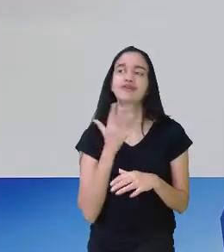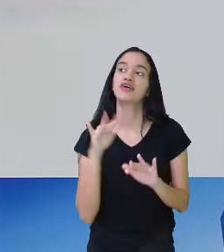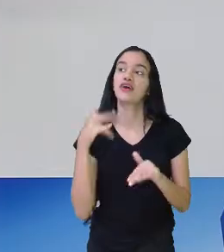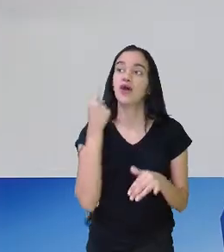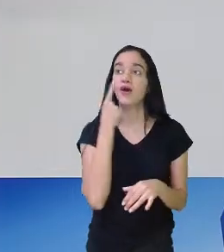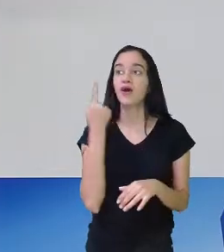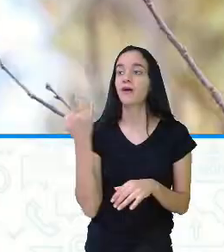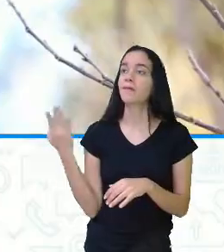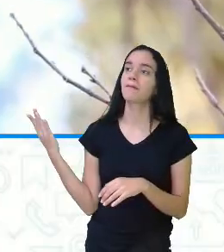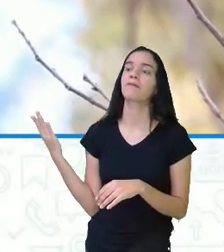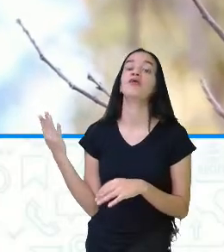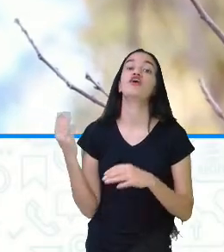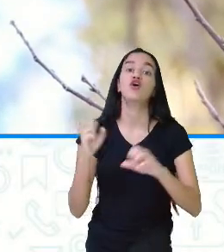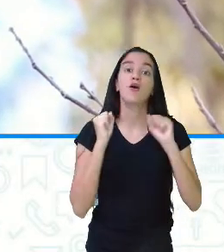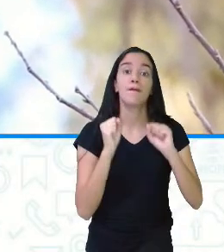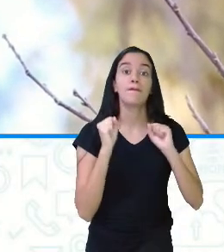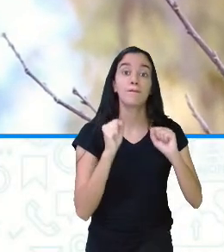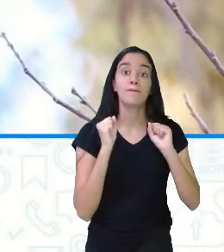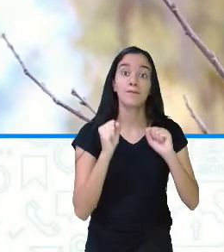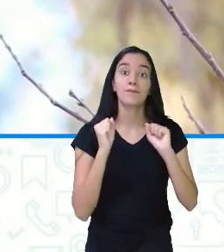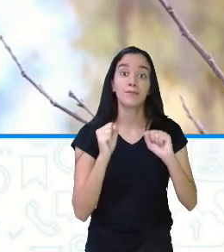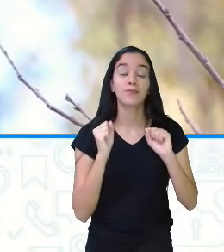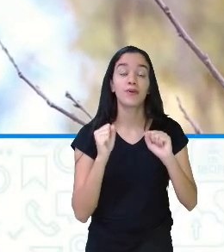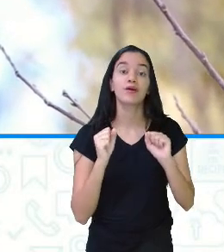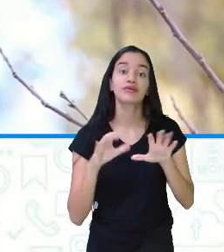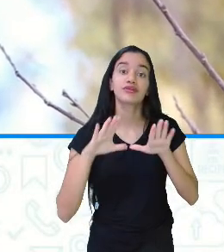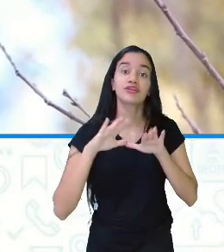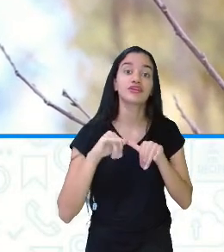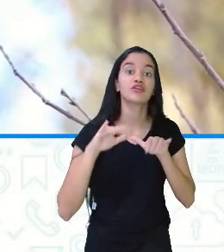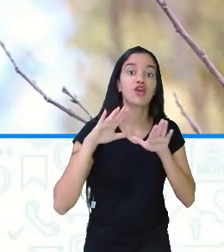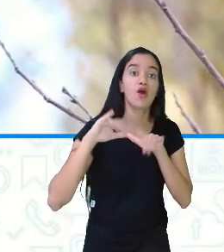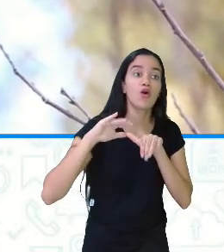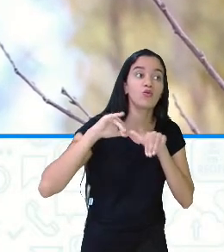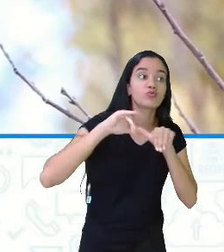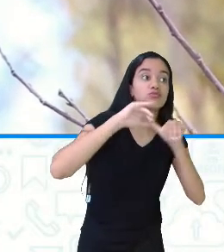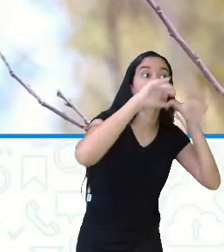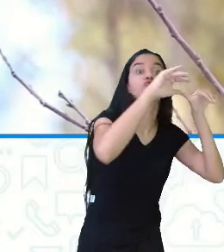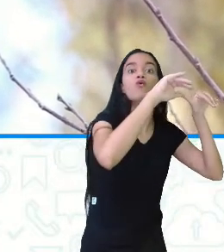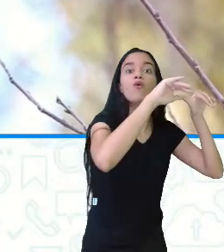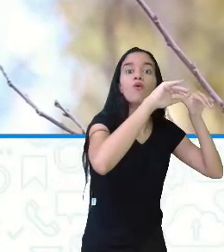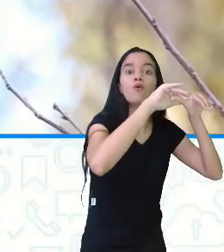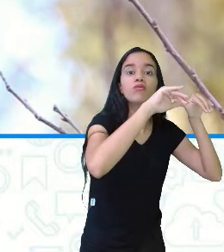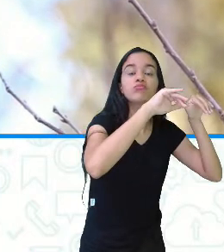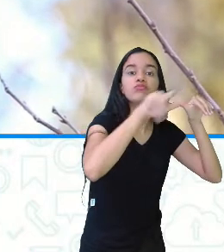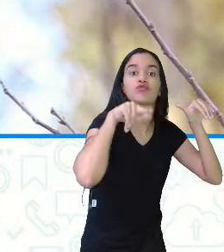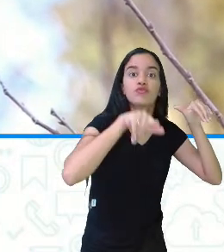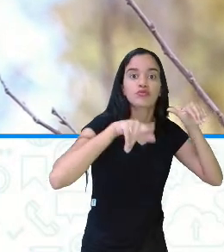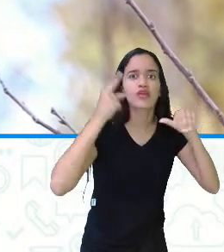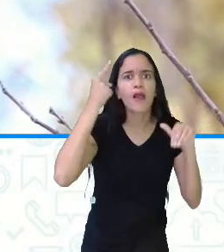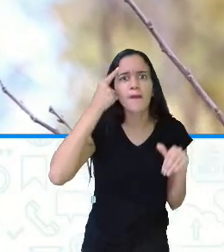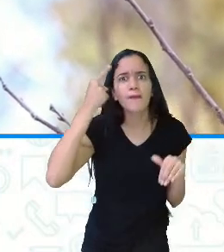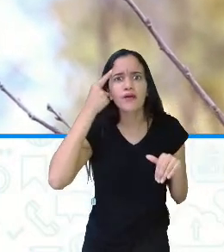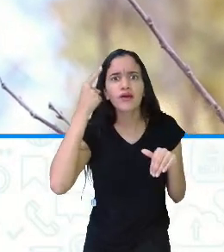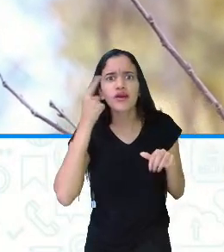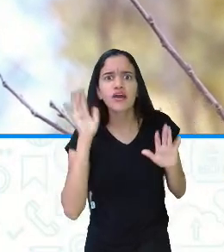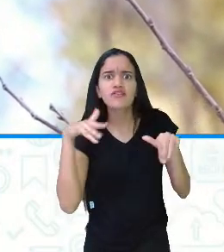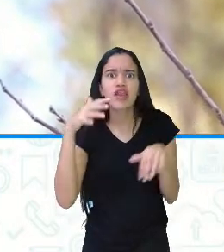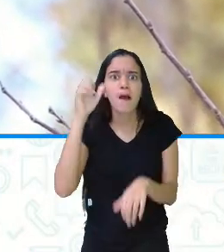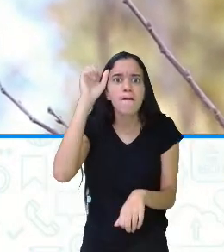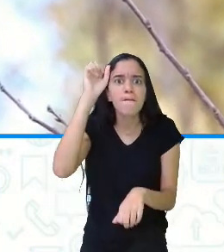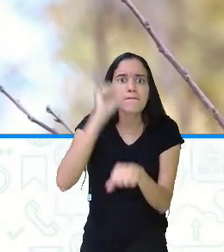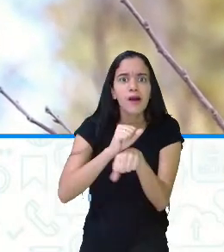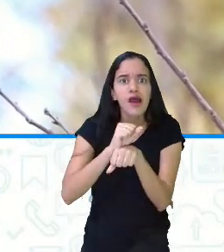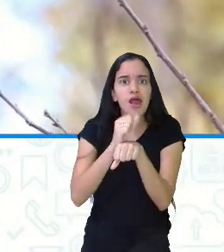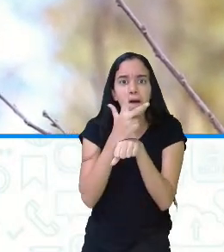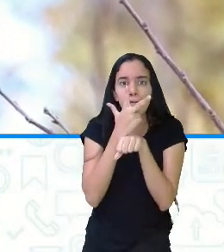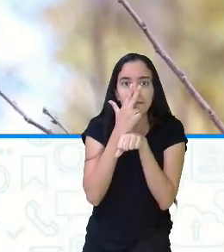Olha só, eles podem voar em um ponto fixo, pairando no ar. Vocês têm noção que ele fica lá, ó, paradinho no ar,